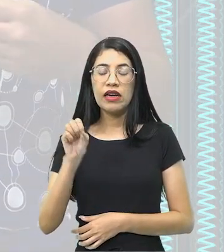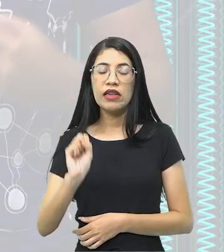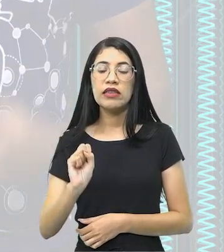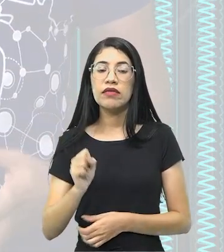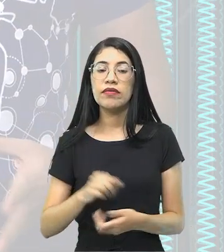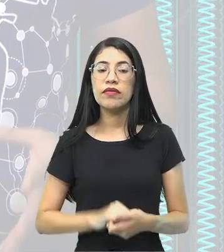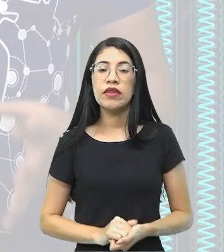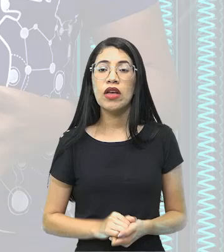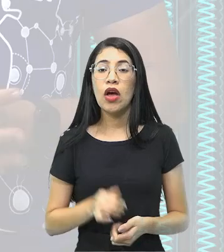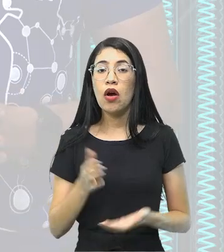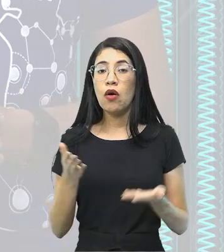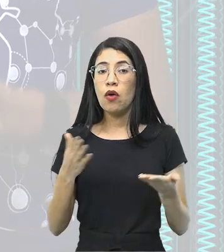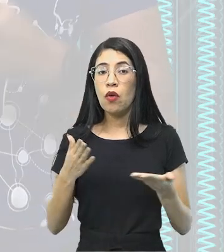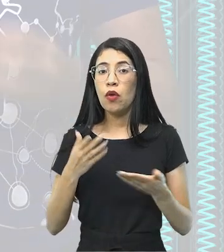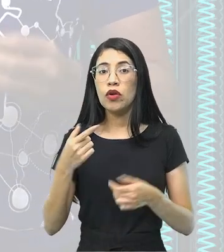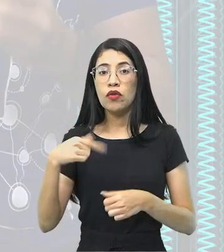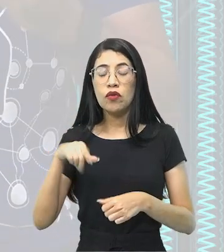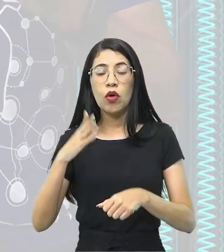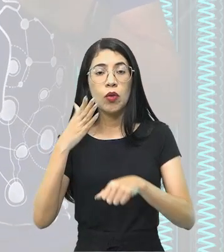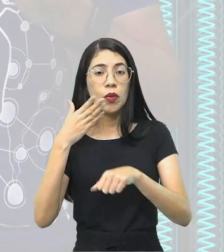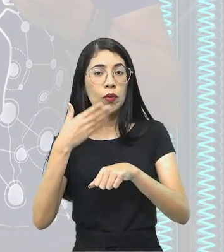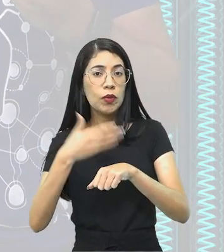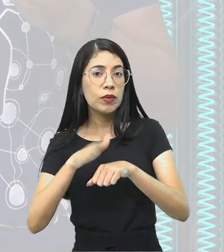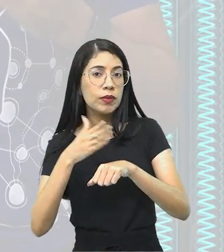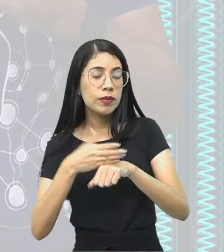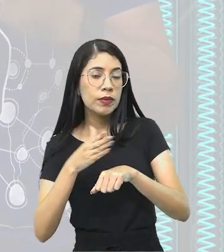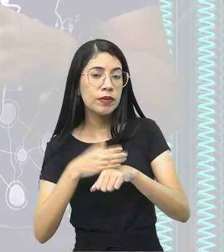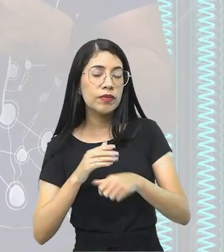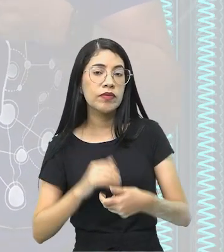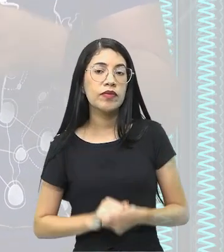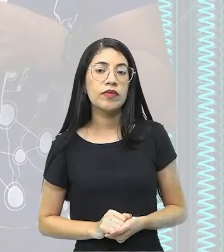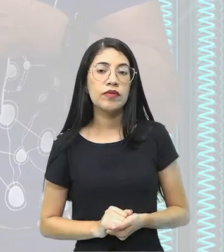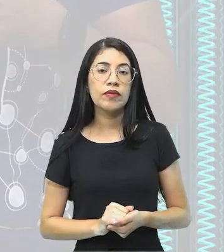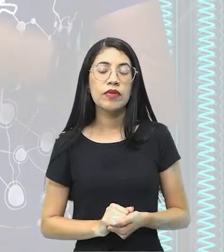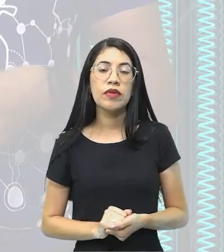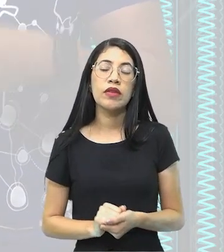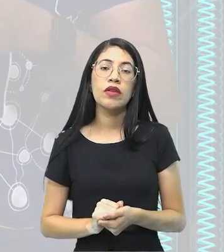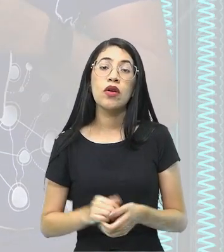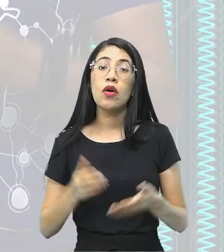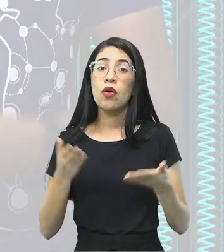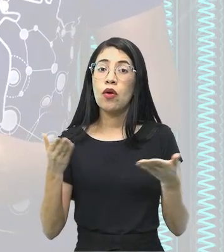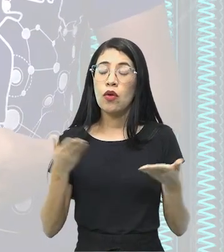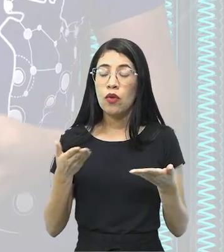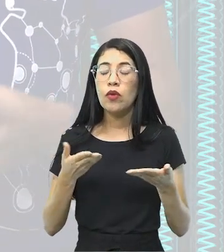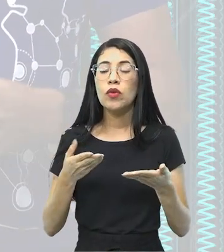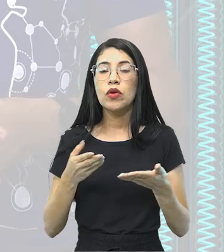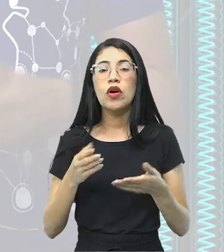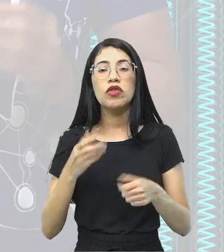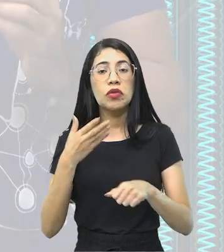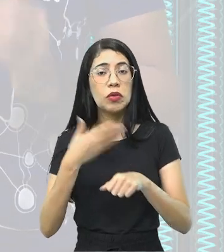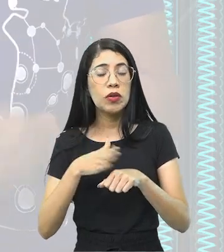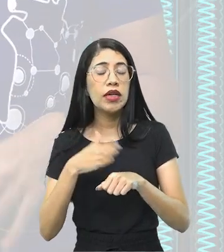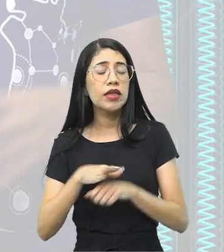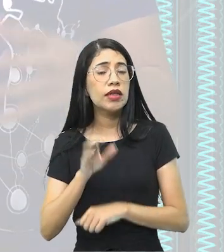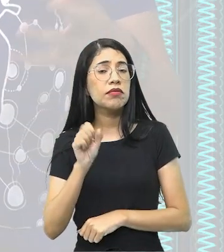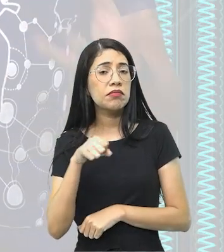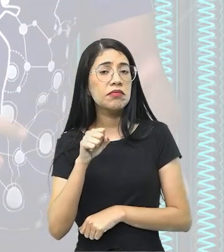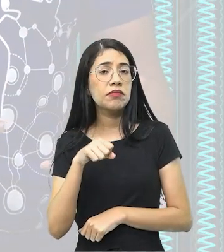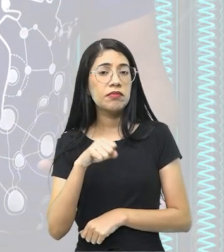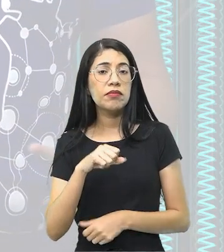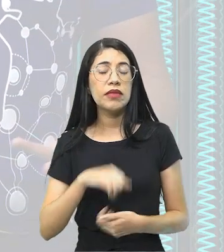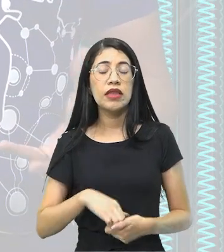Hoje vou treinar, hoje vou treinar sim, né? Olha aí, o